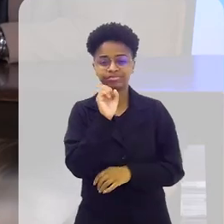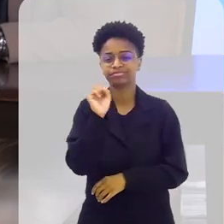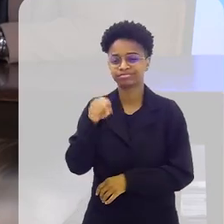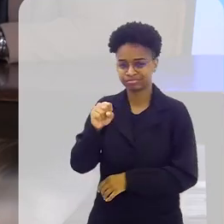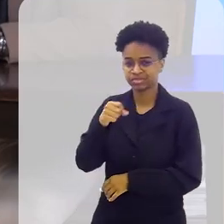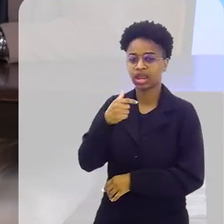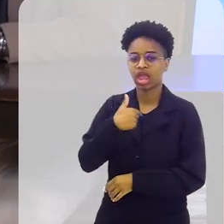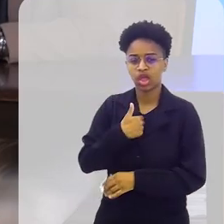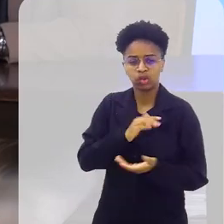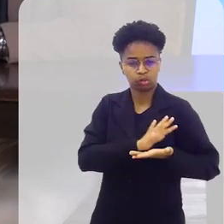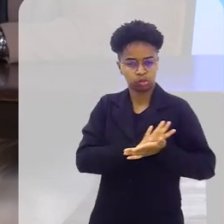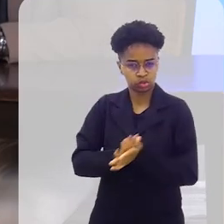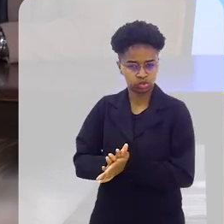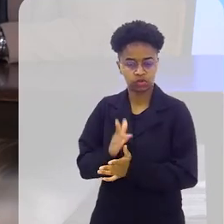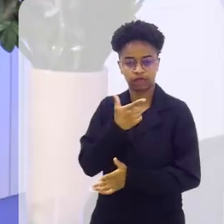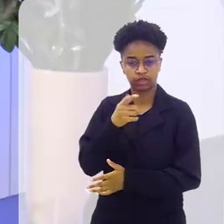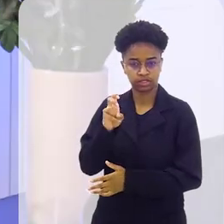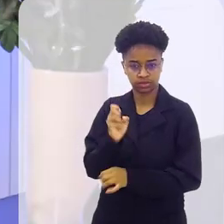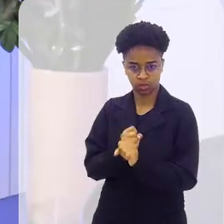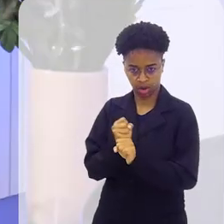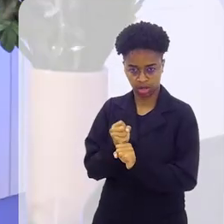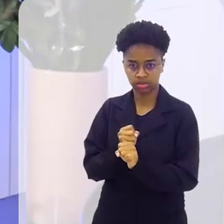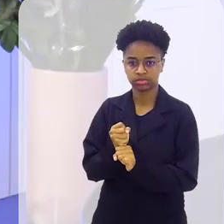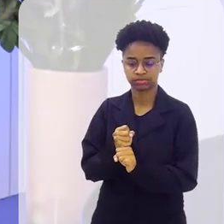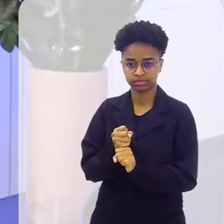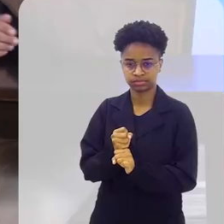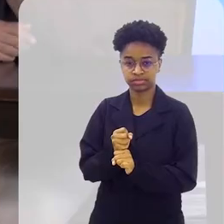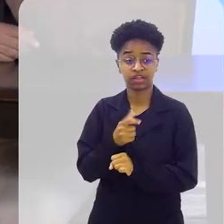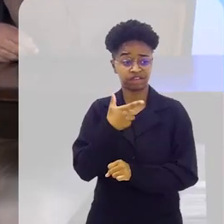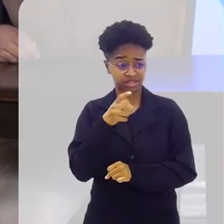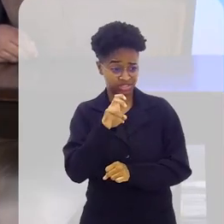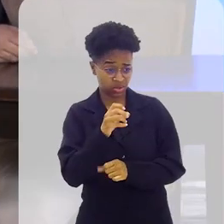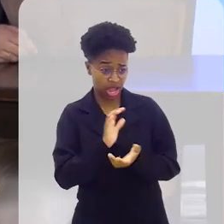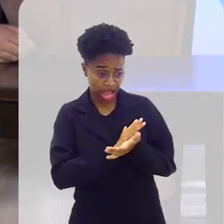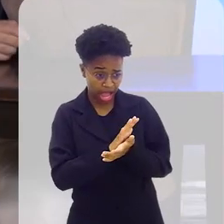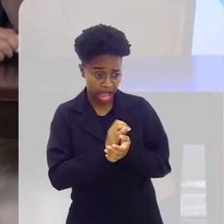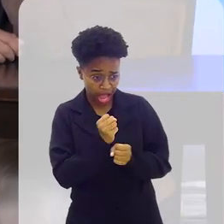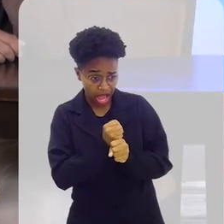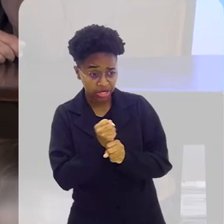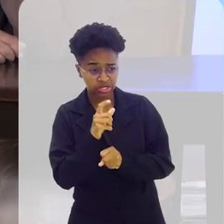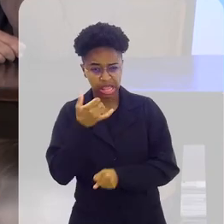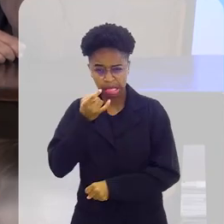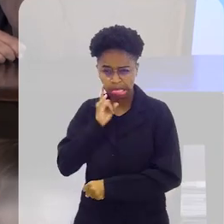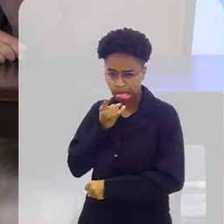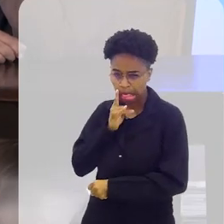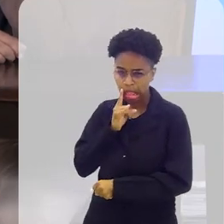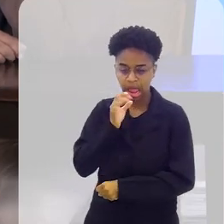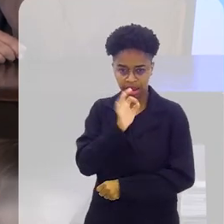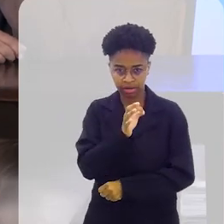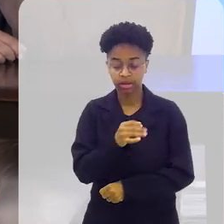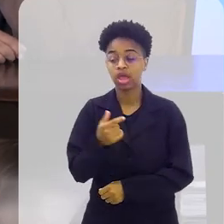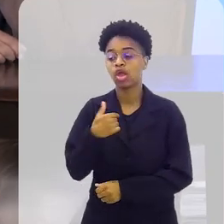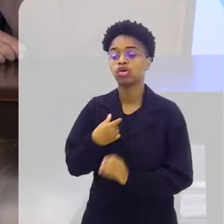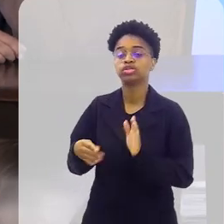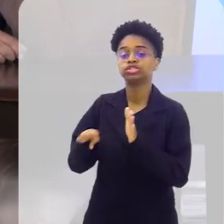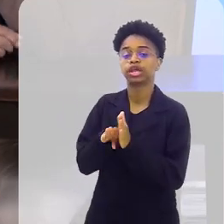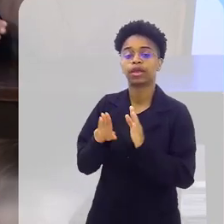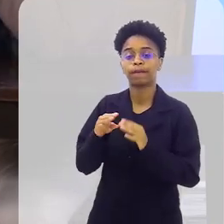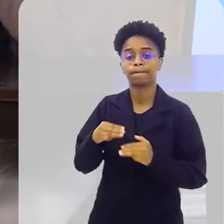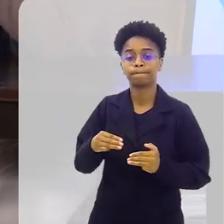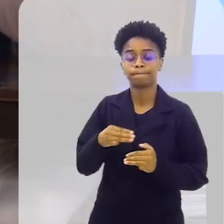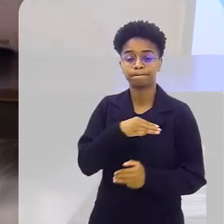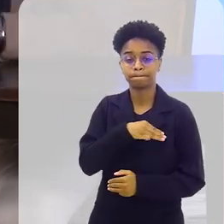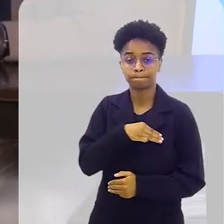era? É, eu me estraguei durante 25 anos. 25 anos, era um verdadeiro cachaceiro. Cheguei no Ministério